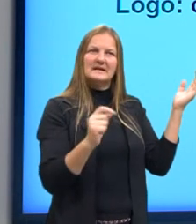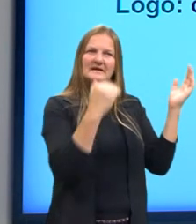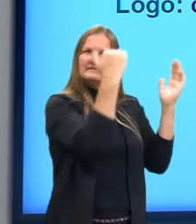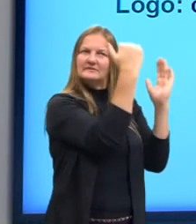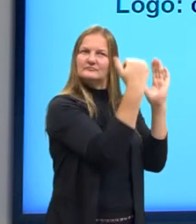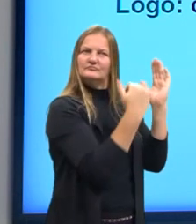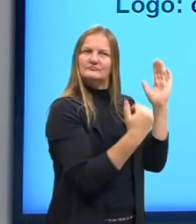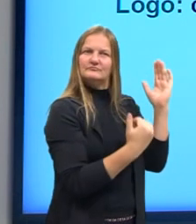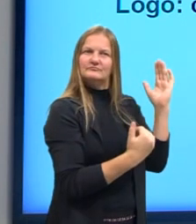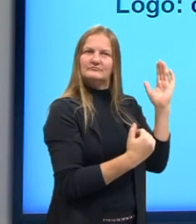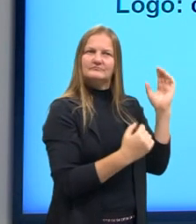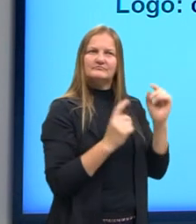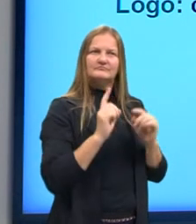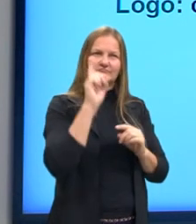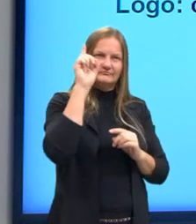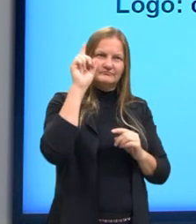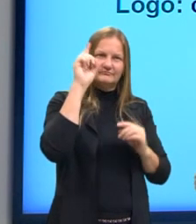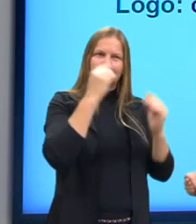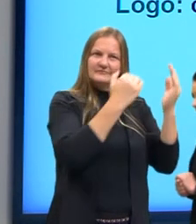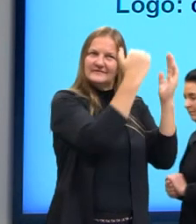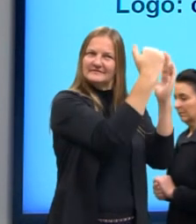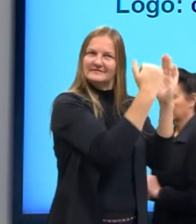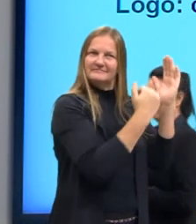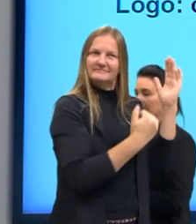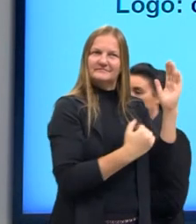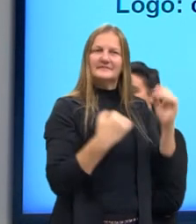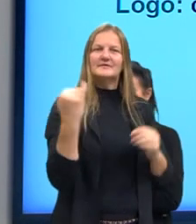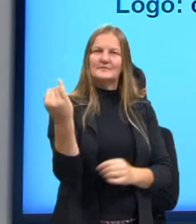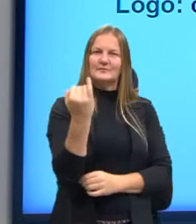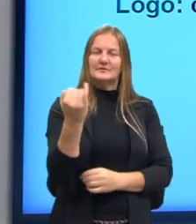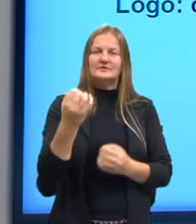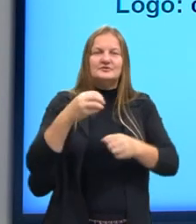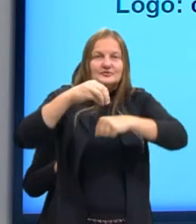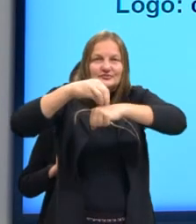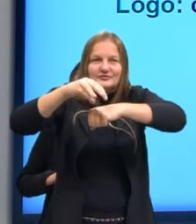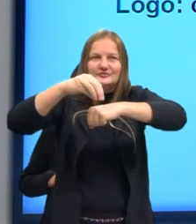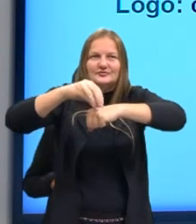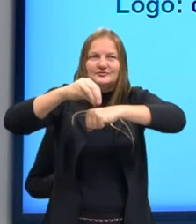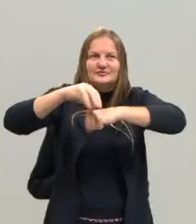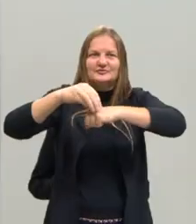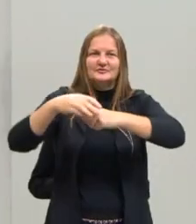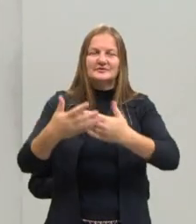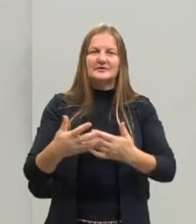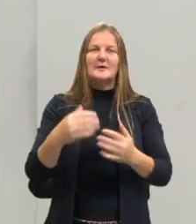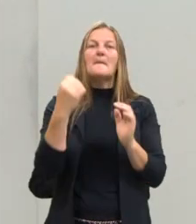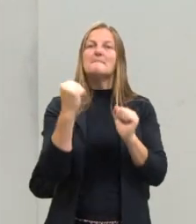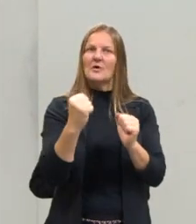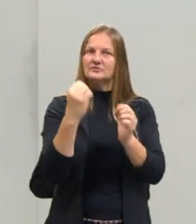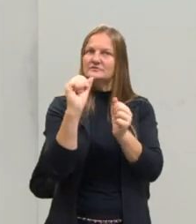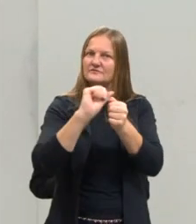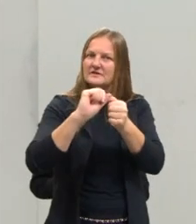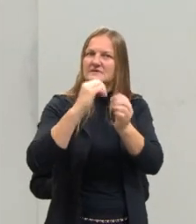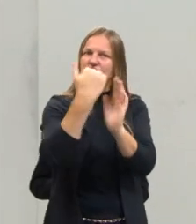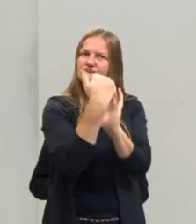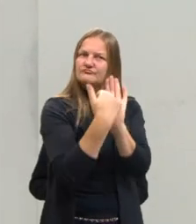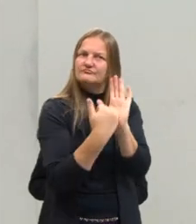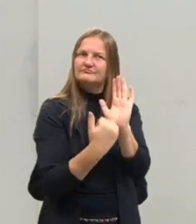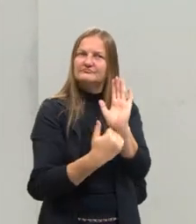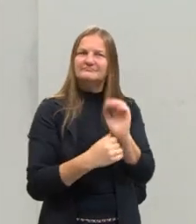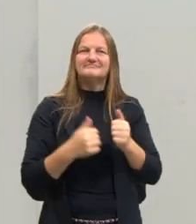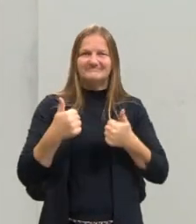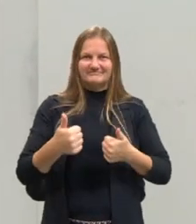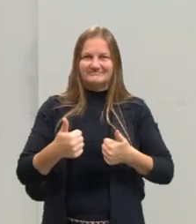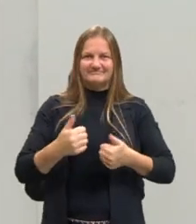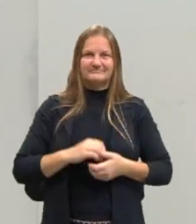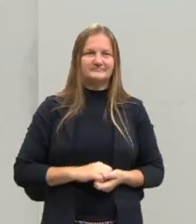observa Isso é uma dica é importante né que eu dou a gente pode fazer uma listinha né Júlia lá